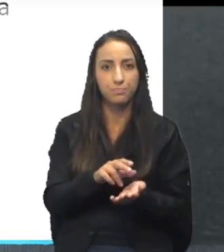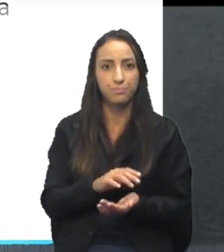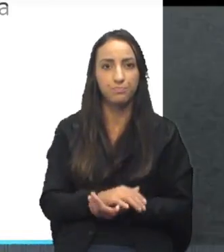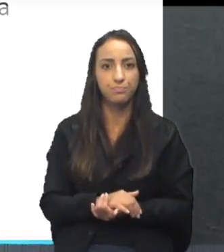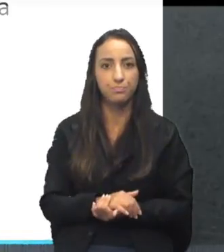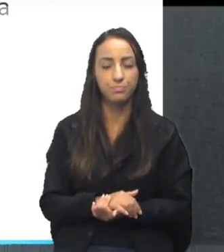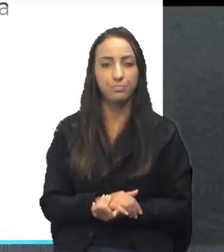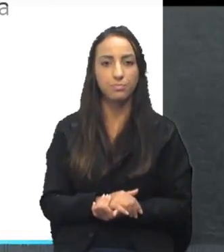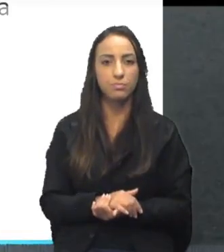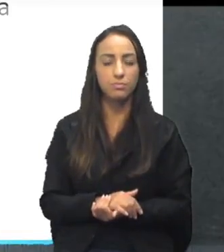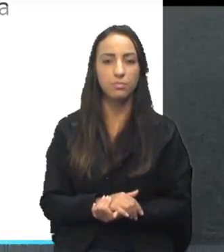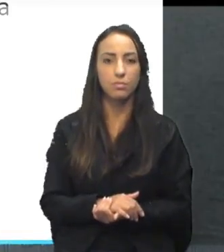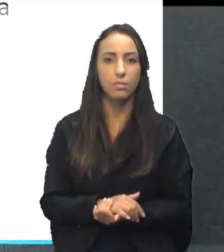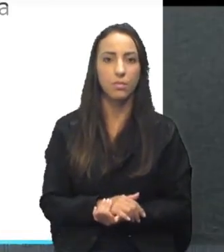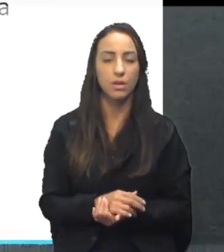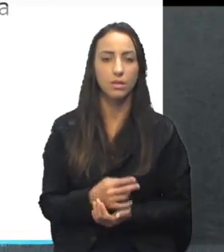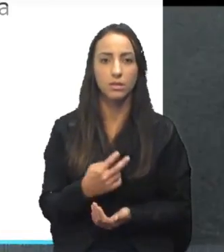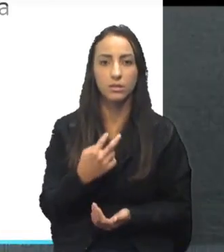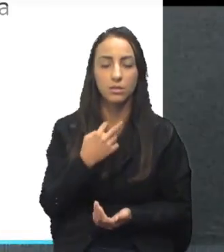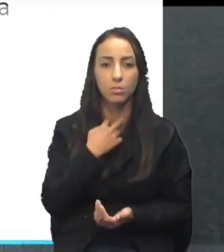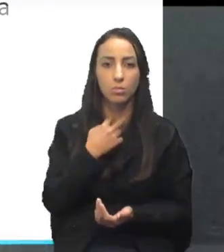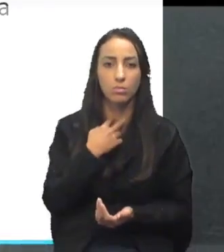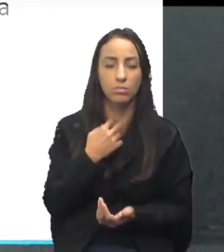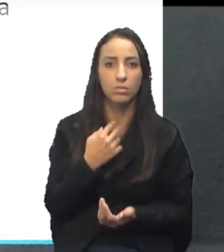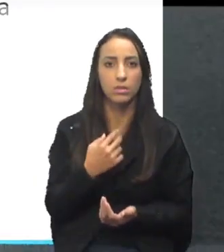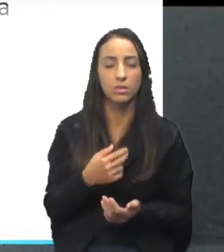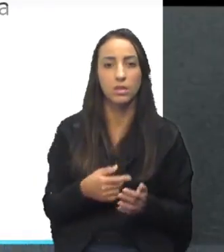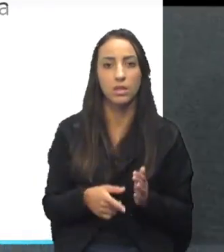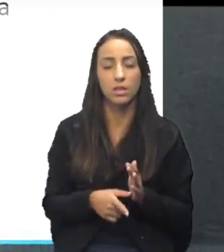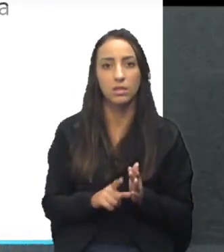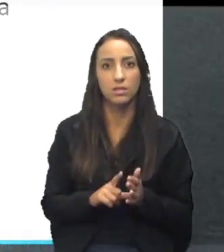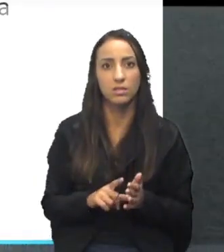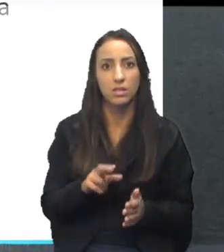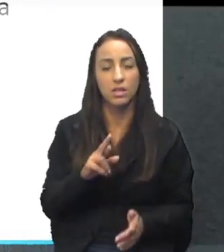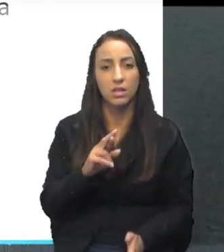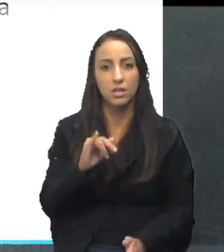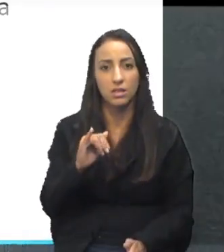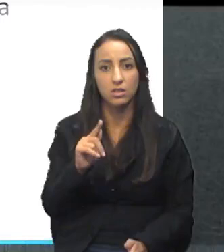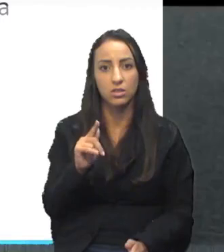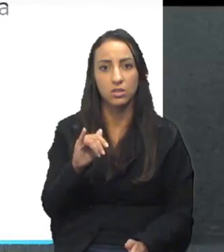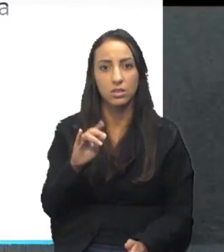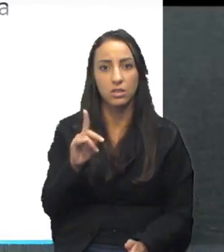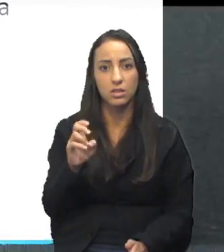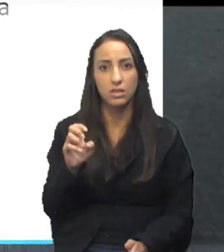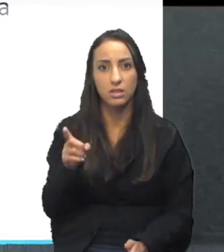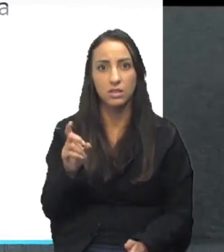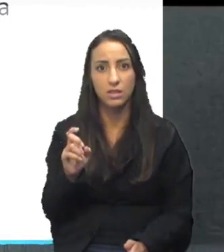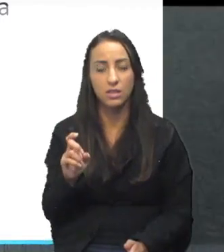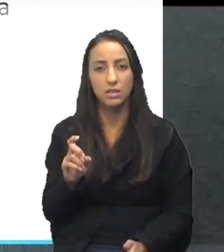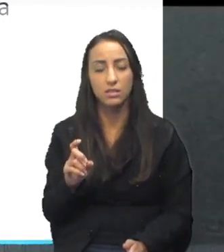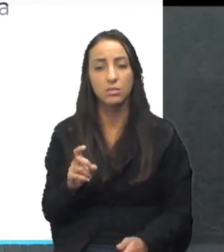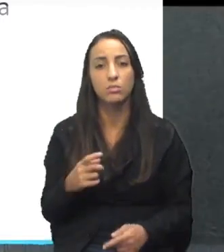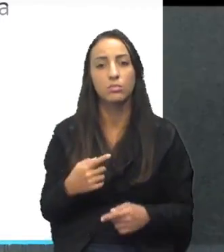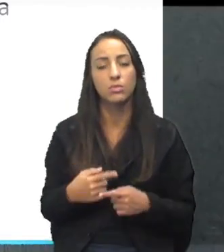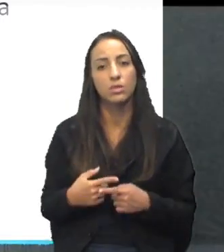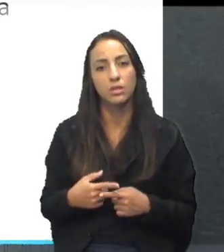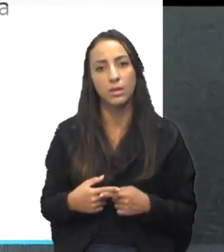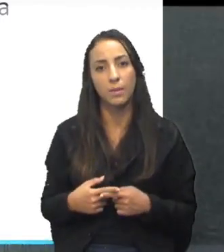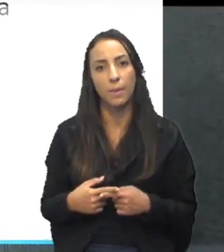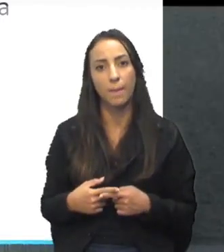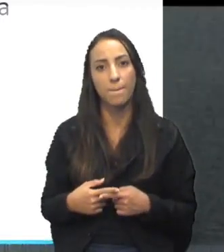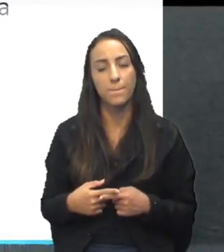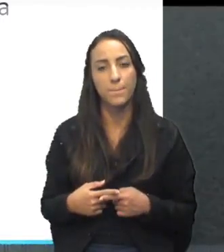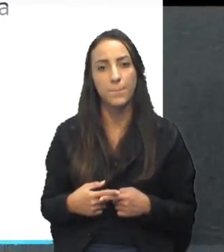antes que aconteça a rigidez, que nós chamamos de rigidez cadavérica, que é em decorrência,